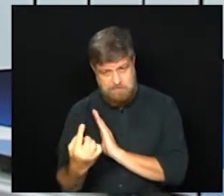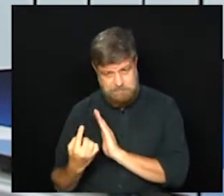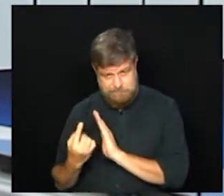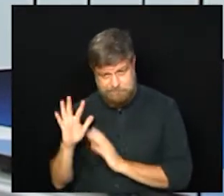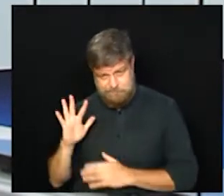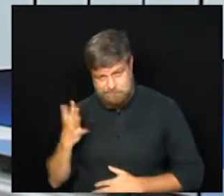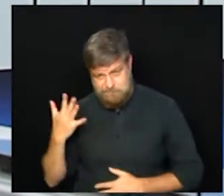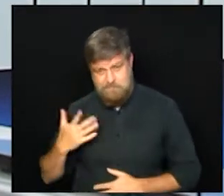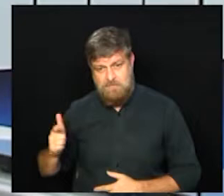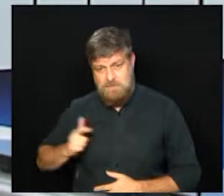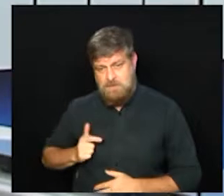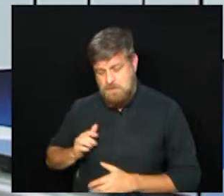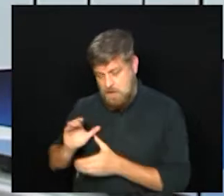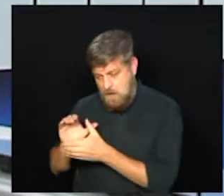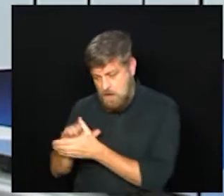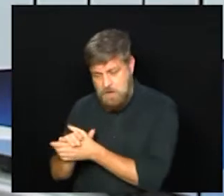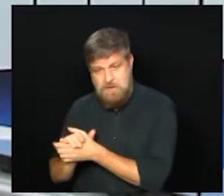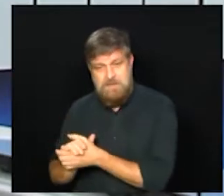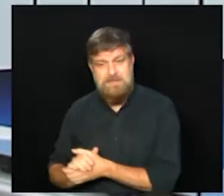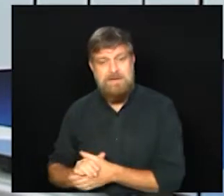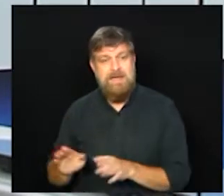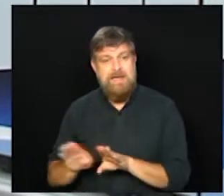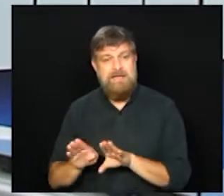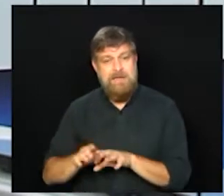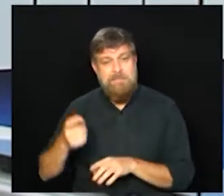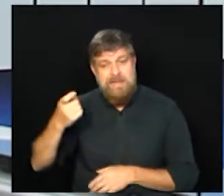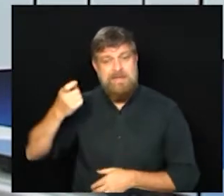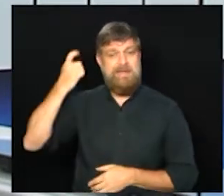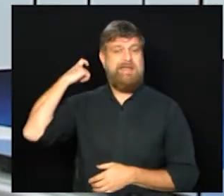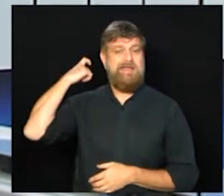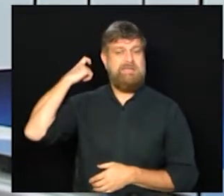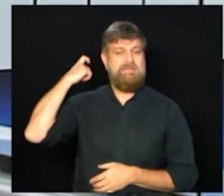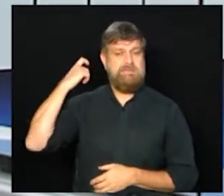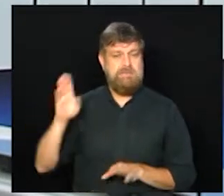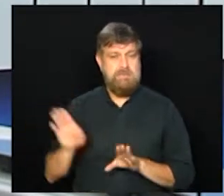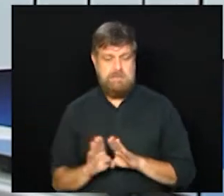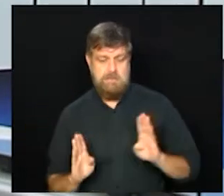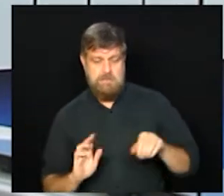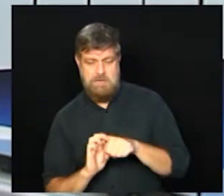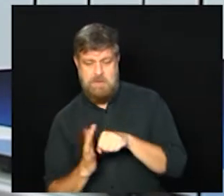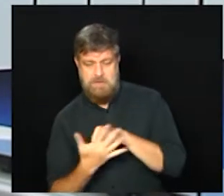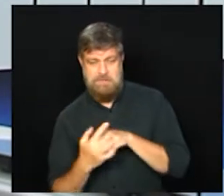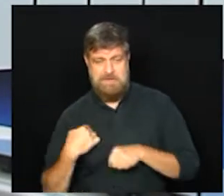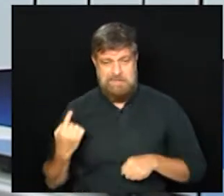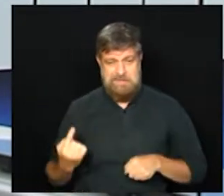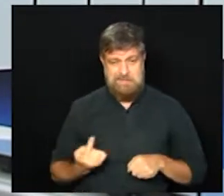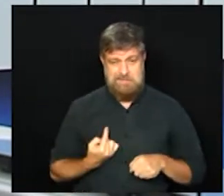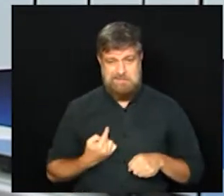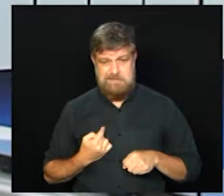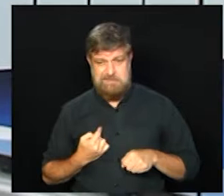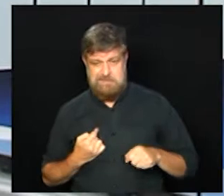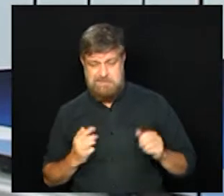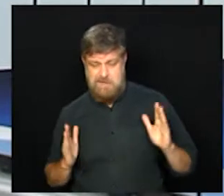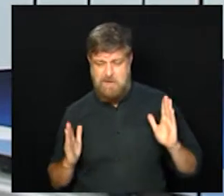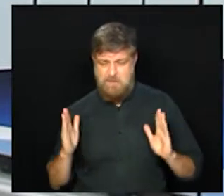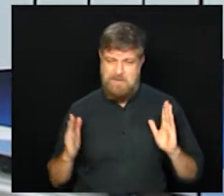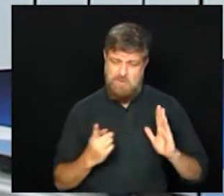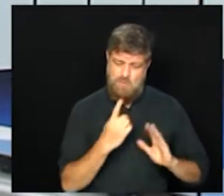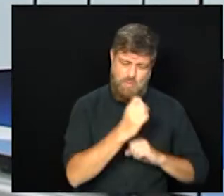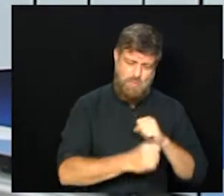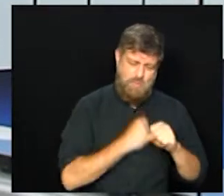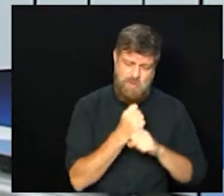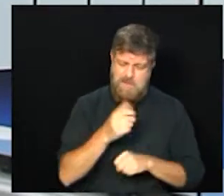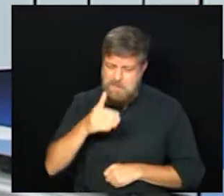por parceiros e ex-parceiros. Em uma pandemia que nós estamos vivendo há 1 ano e meio,